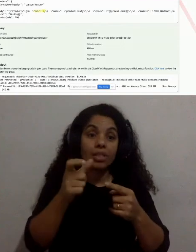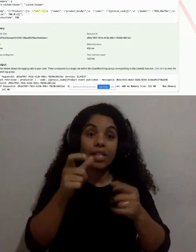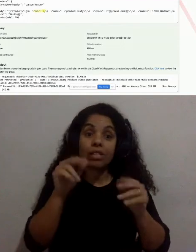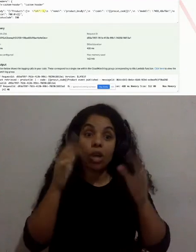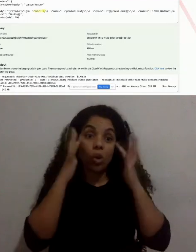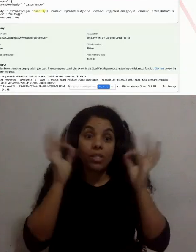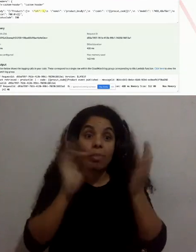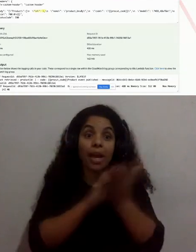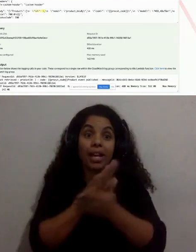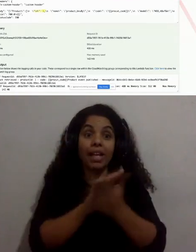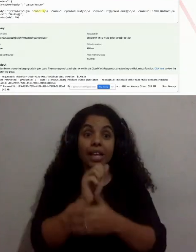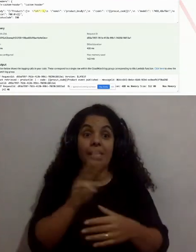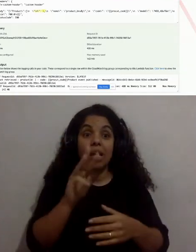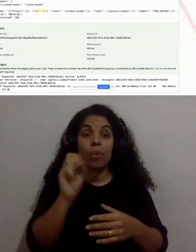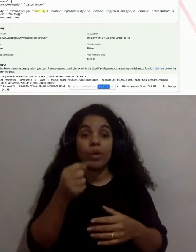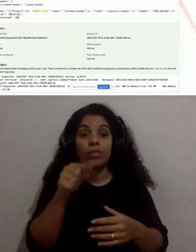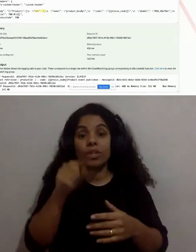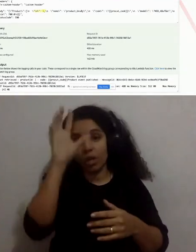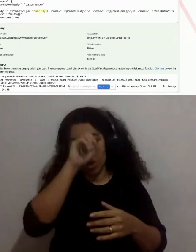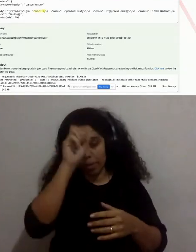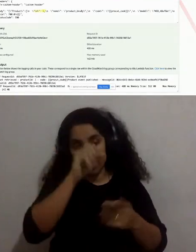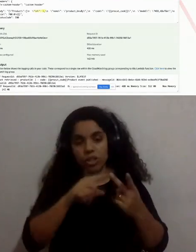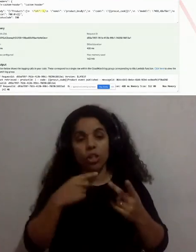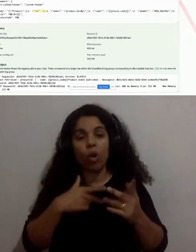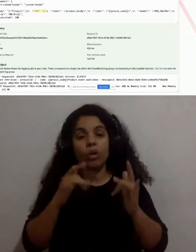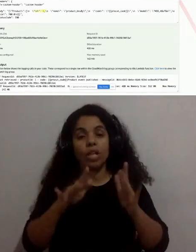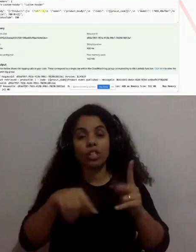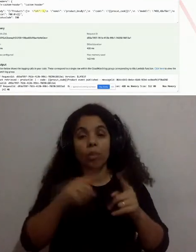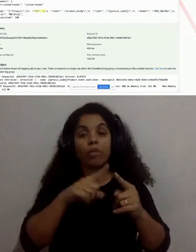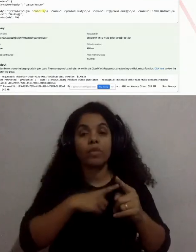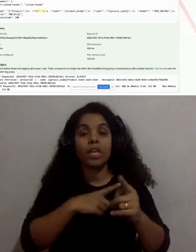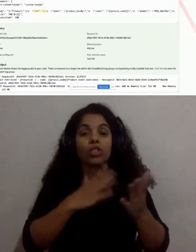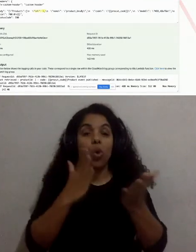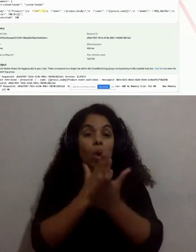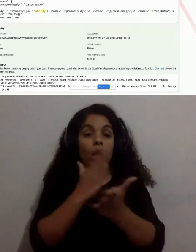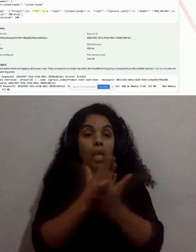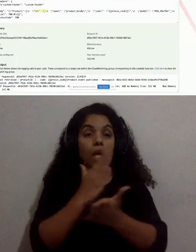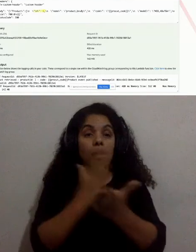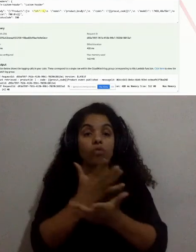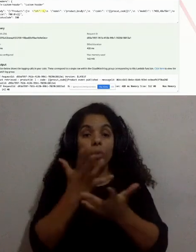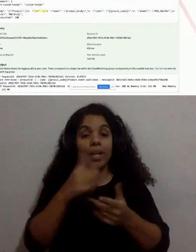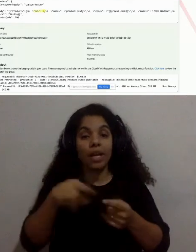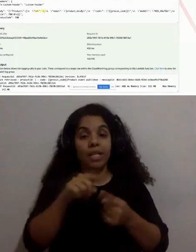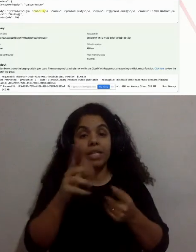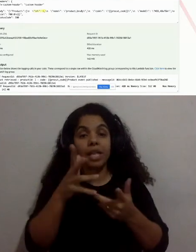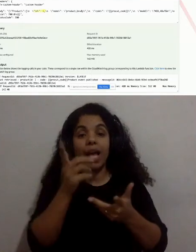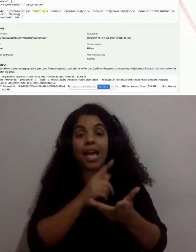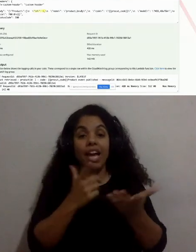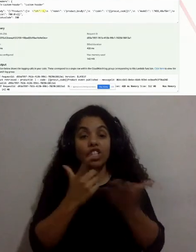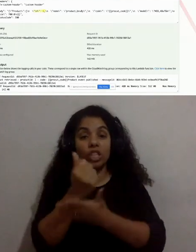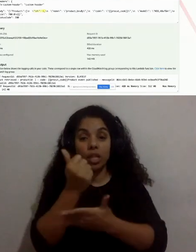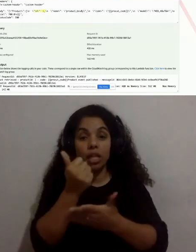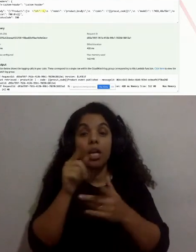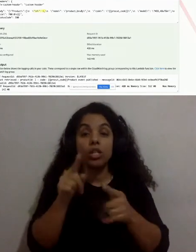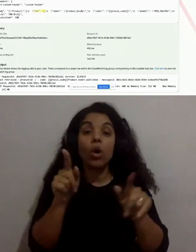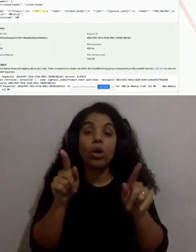de AWS e foi aqui que eu aprendi. Então, eu deixo aqui para vocês o livro, para quem quiser adquirir. Eu estou